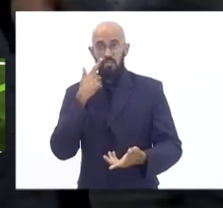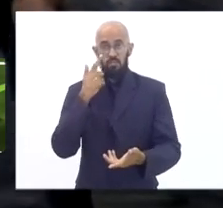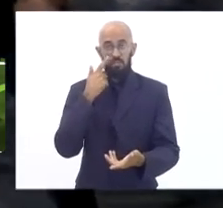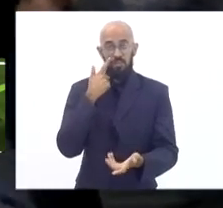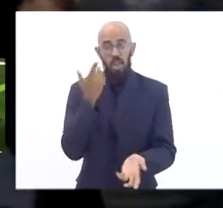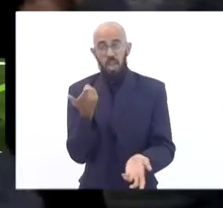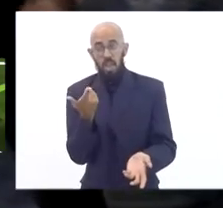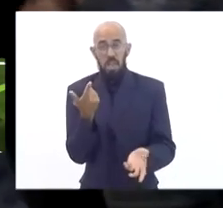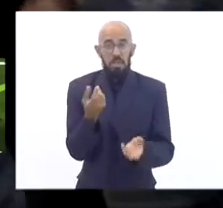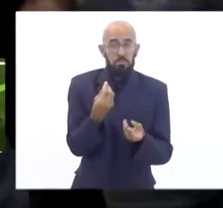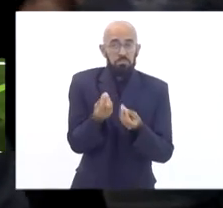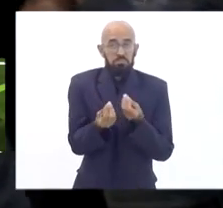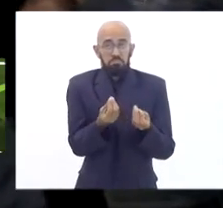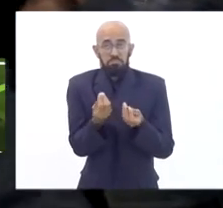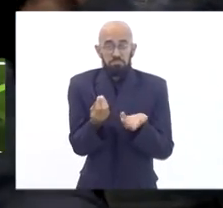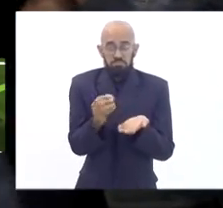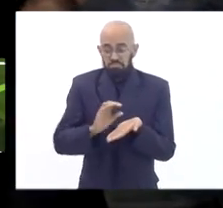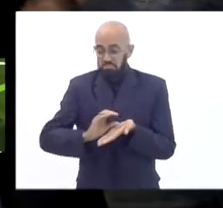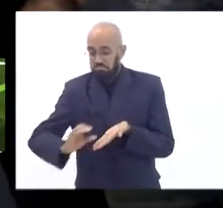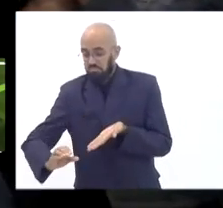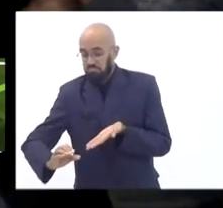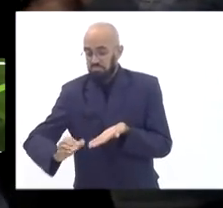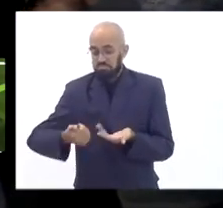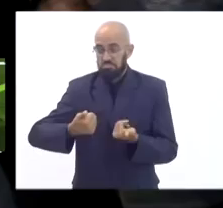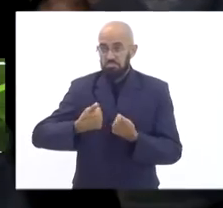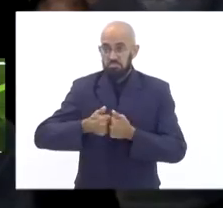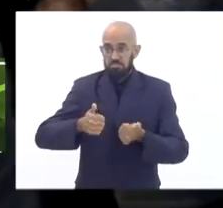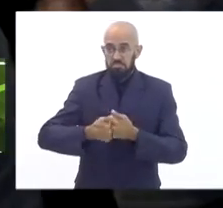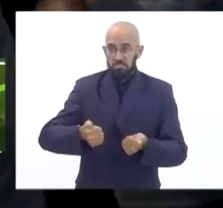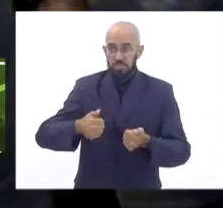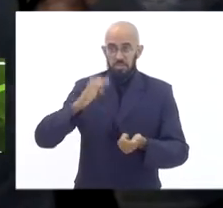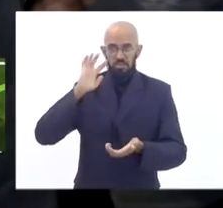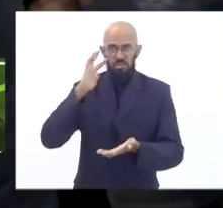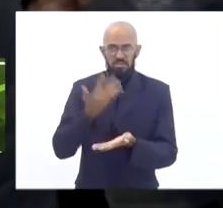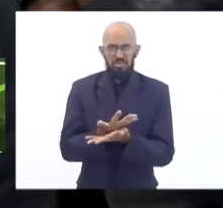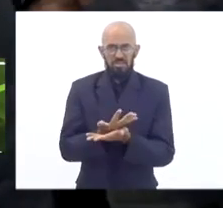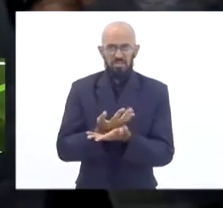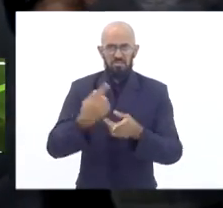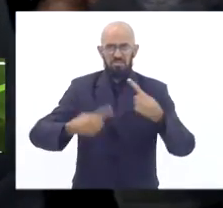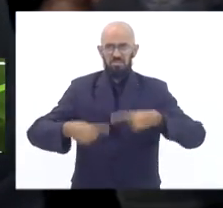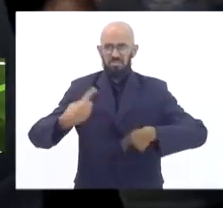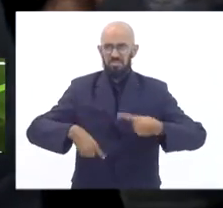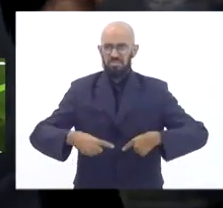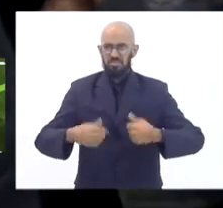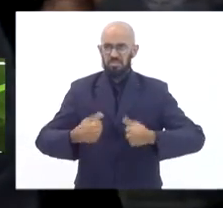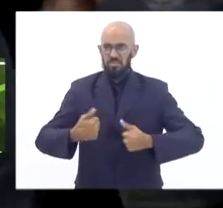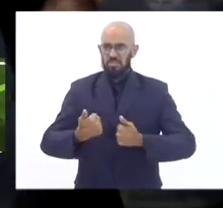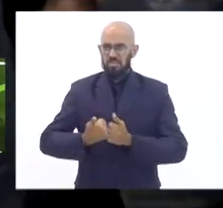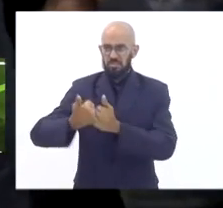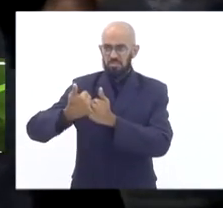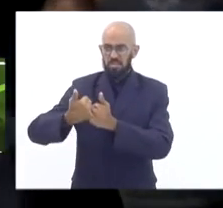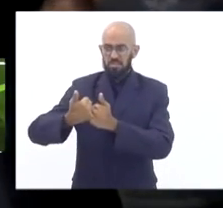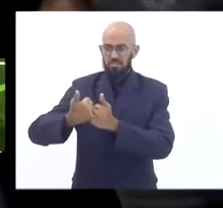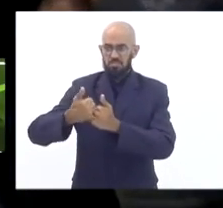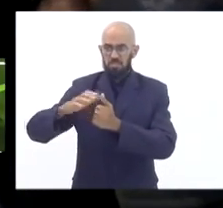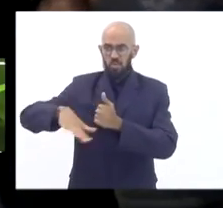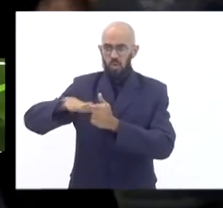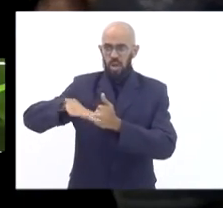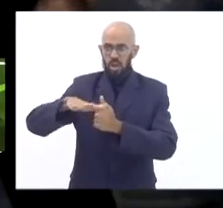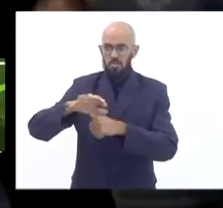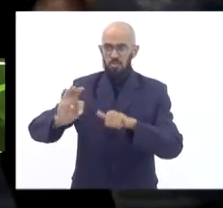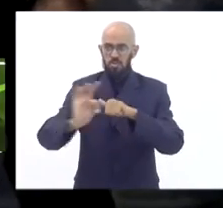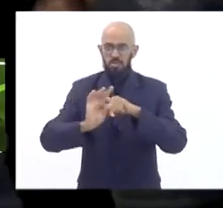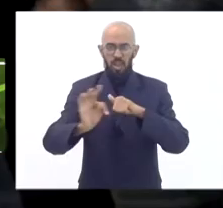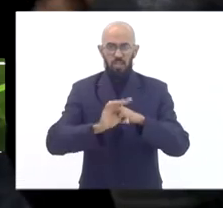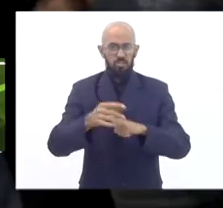de subsídio da passagem, decisões que são decisões políticas, mas tem que ser embasadas pelo campo técnico, e não vem nenhuma resposta de